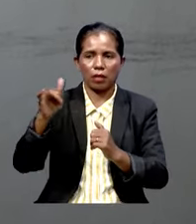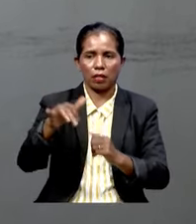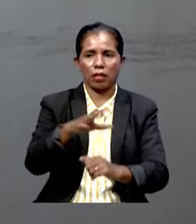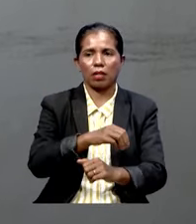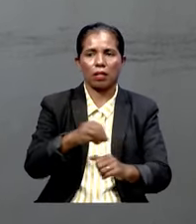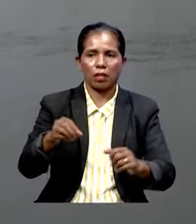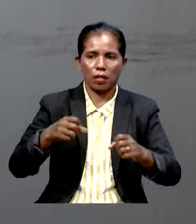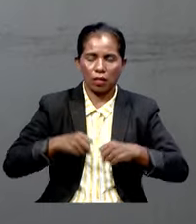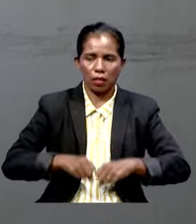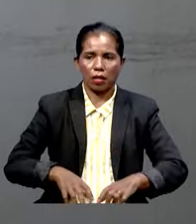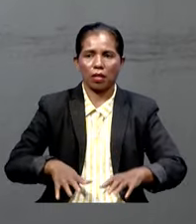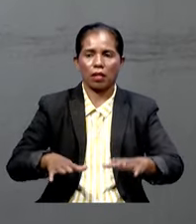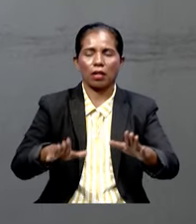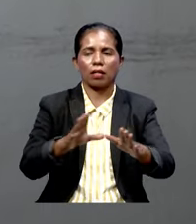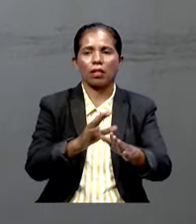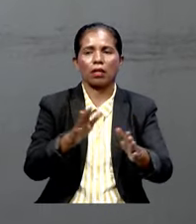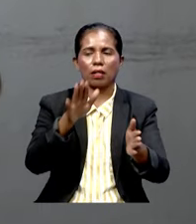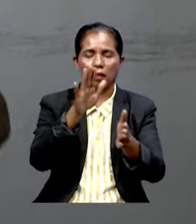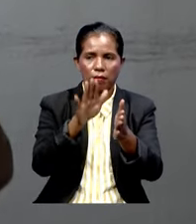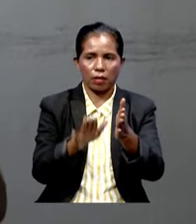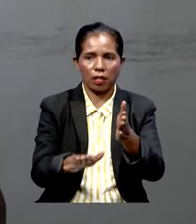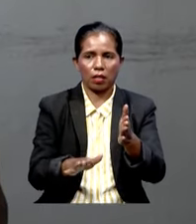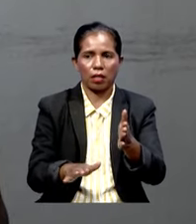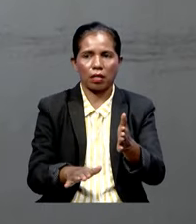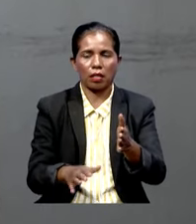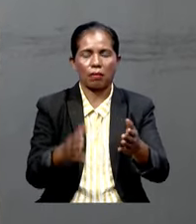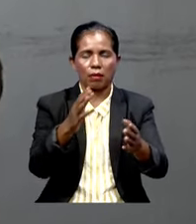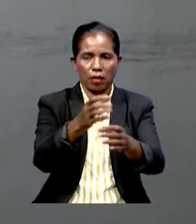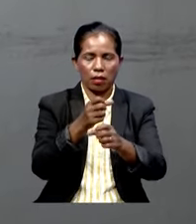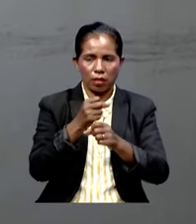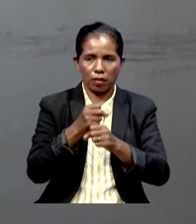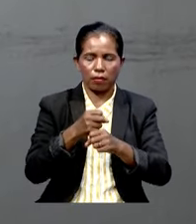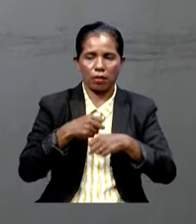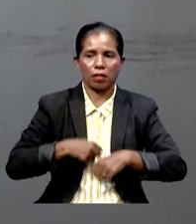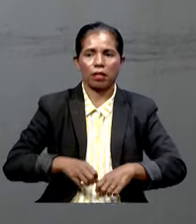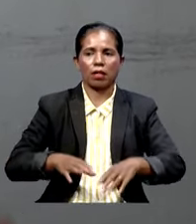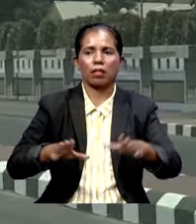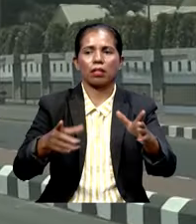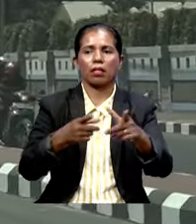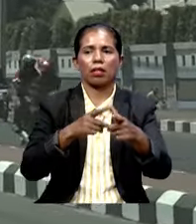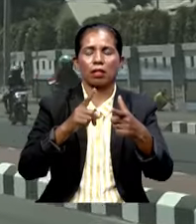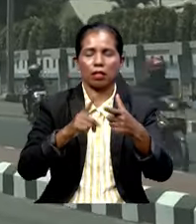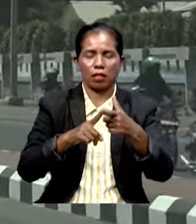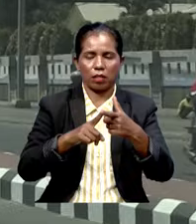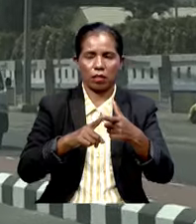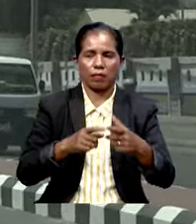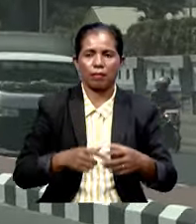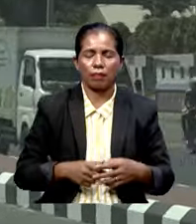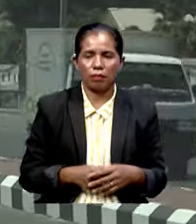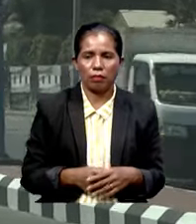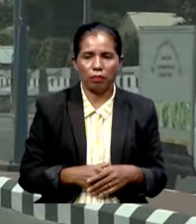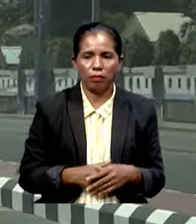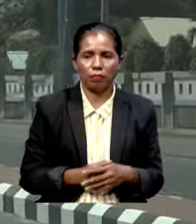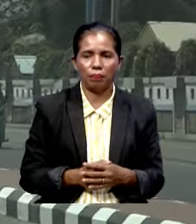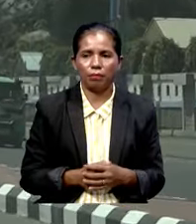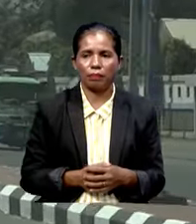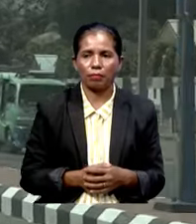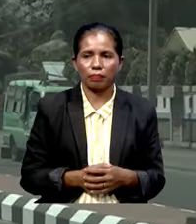ta si nini ne ben maka nisam badak nene nia bele simu ta si to iha be nene raimara.